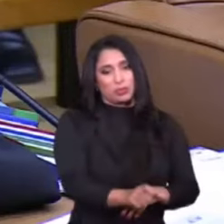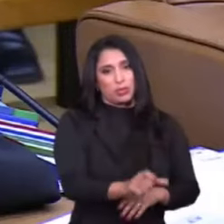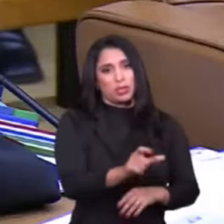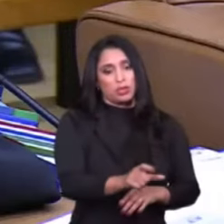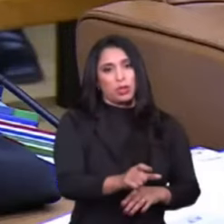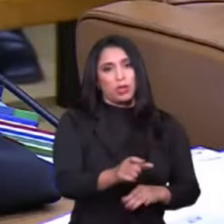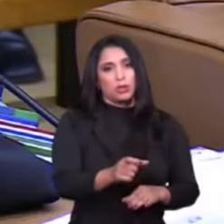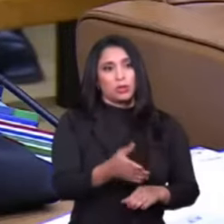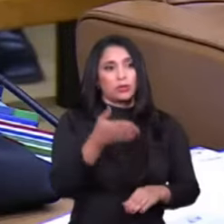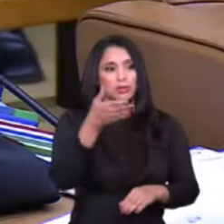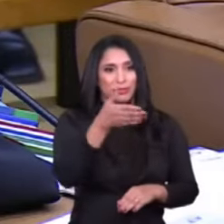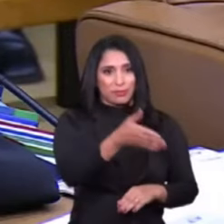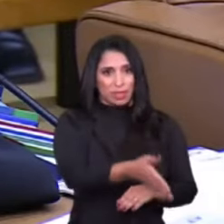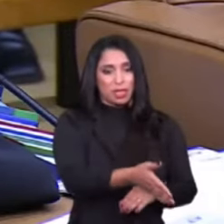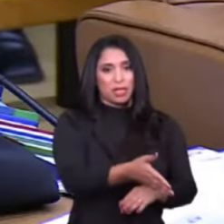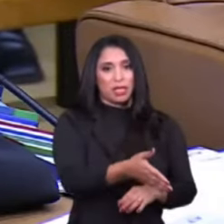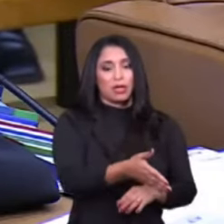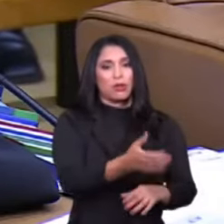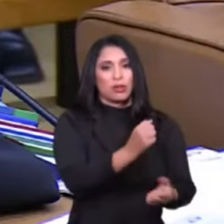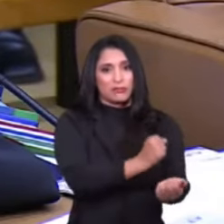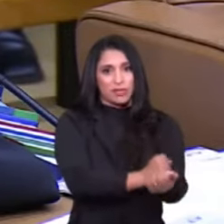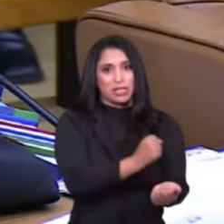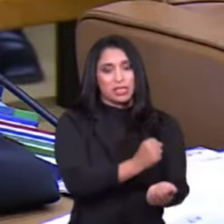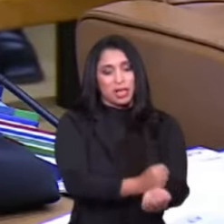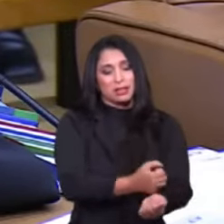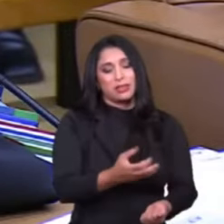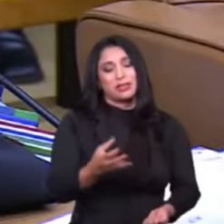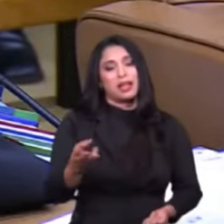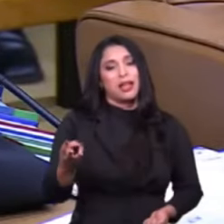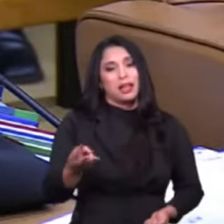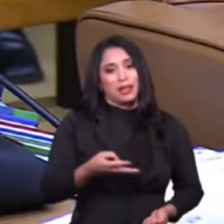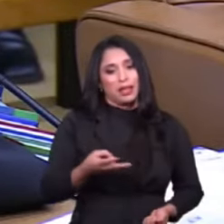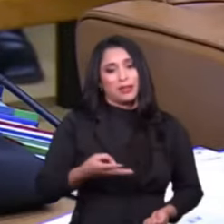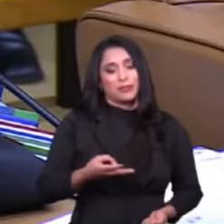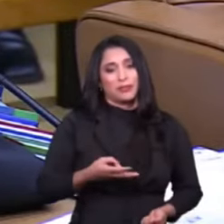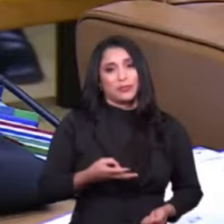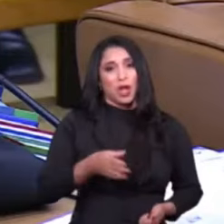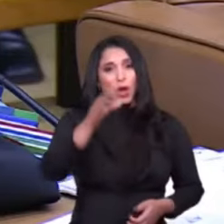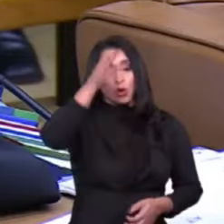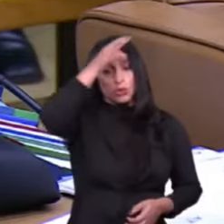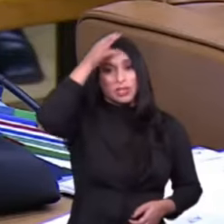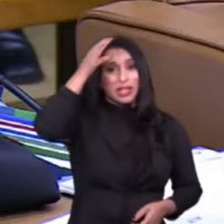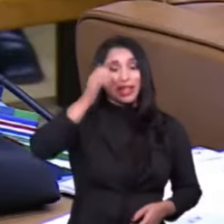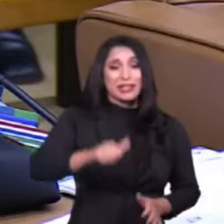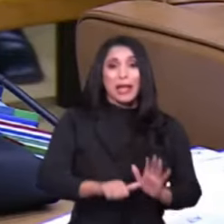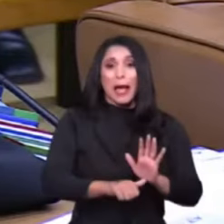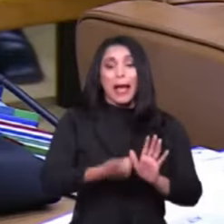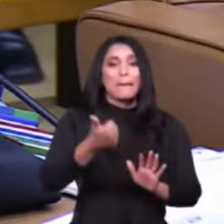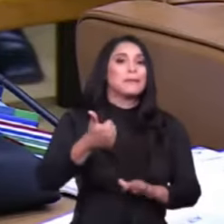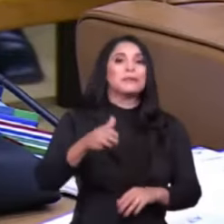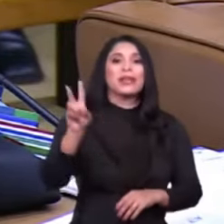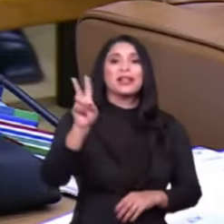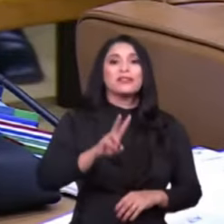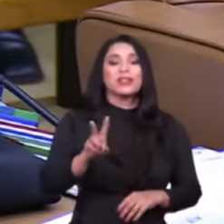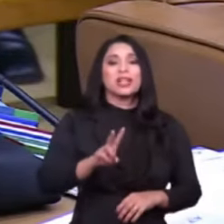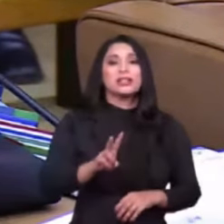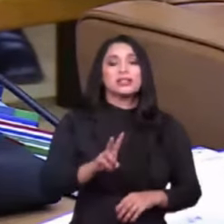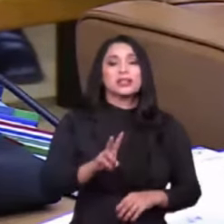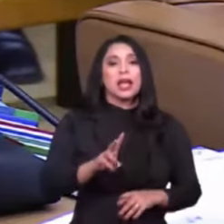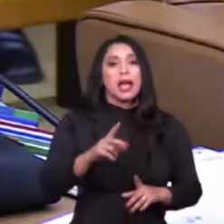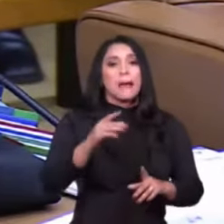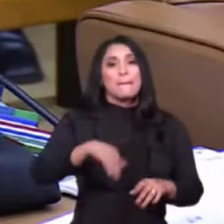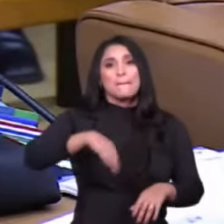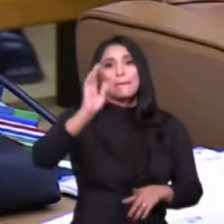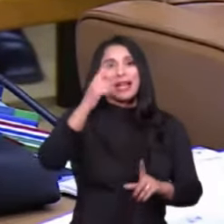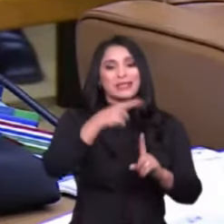Mais da metade dos clientes de primeira vez estavam usando a droga diariamente. Mais da metade